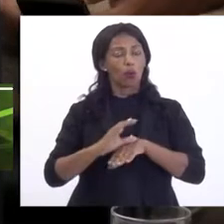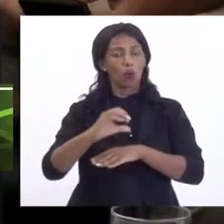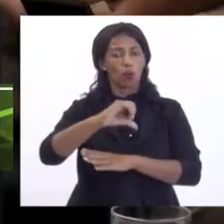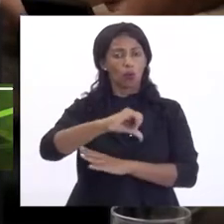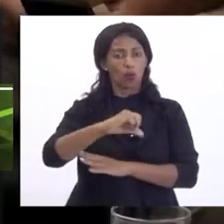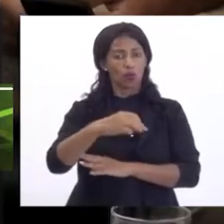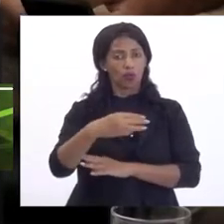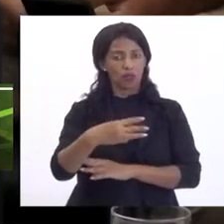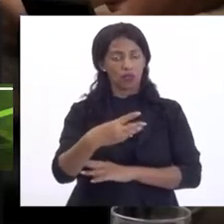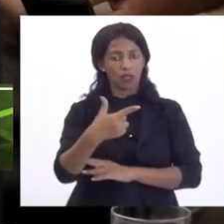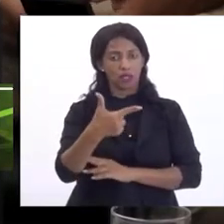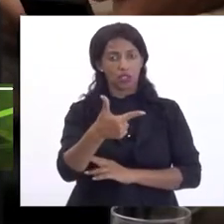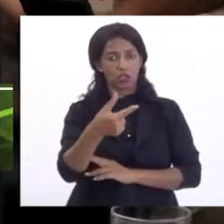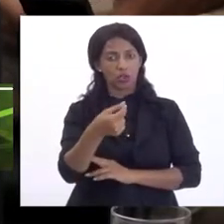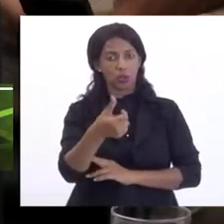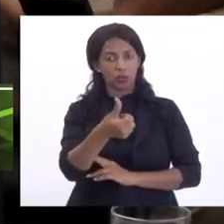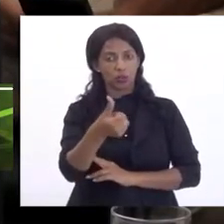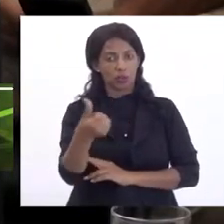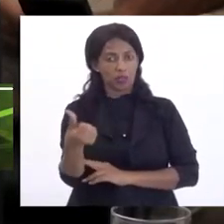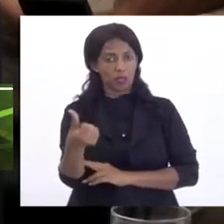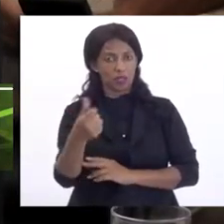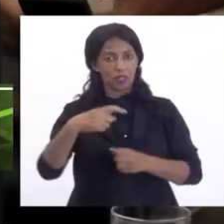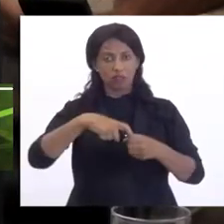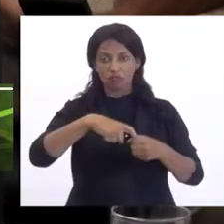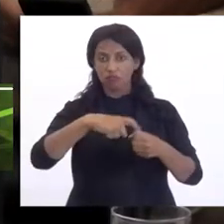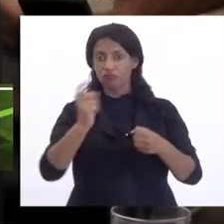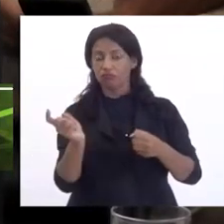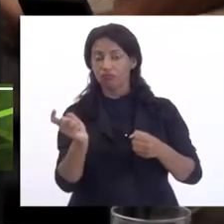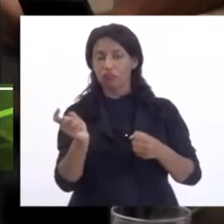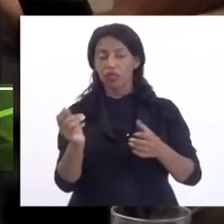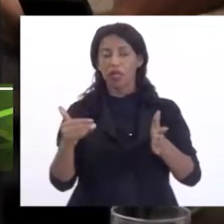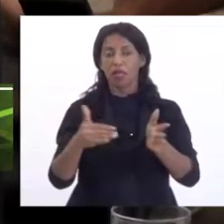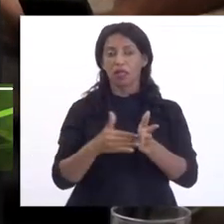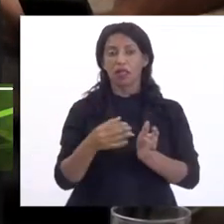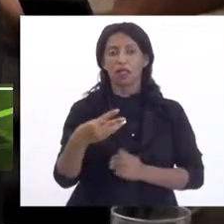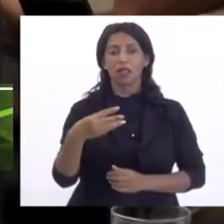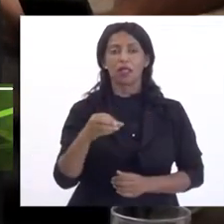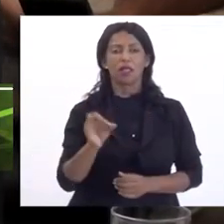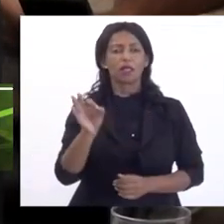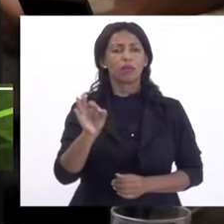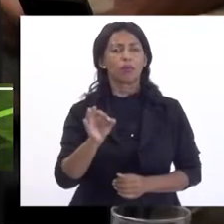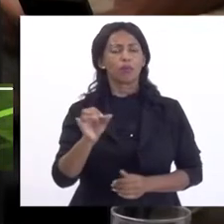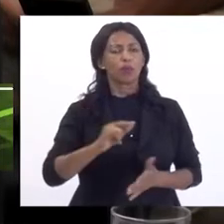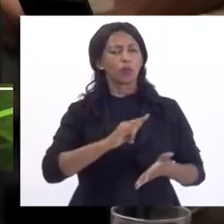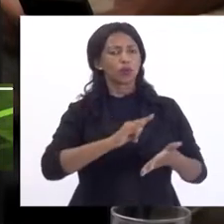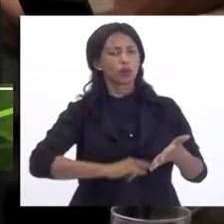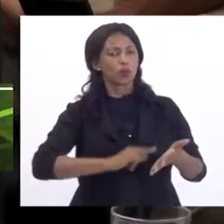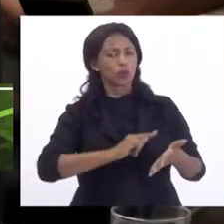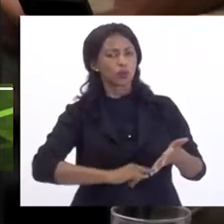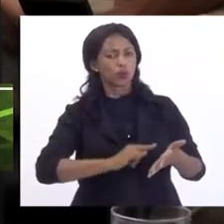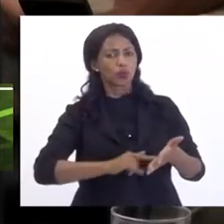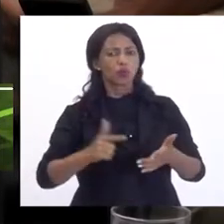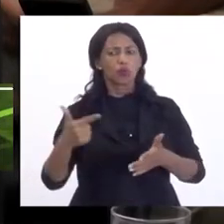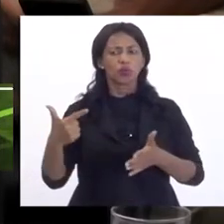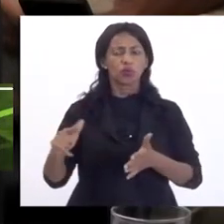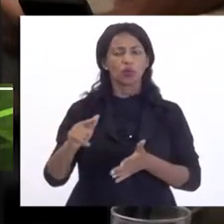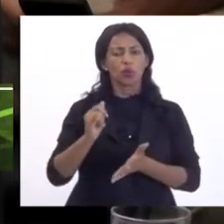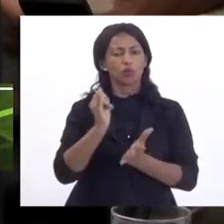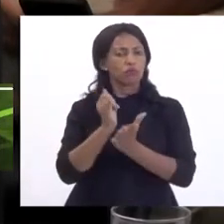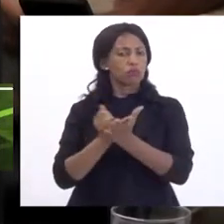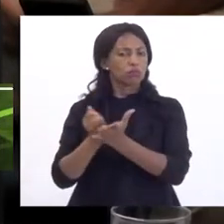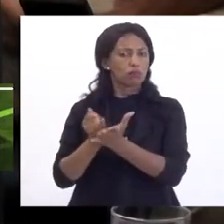93 de 2016, que desvinculou em até 30% as receitas oriundas de multas, taxas,